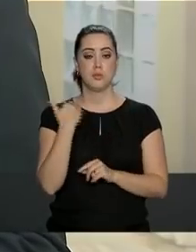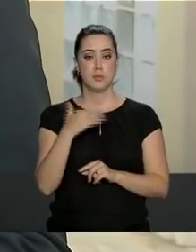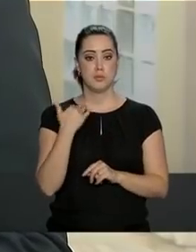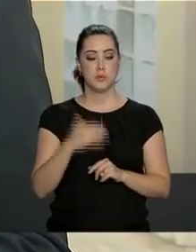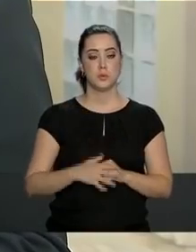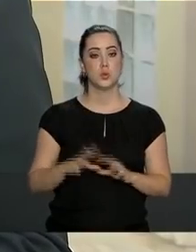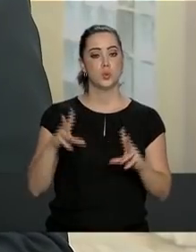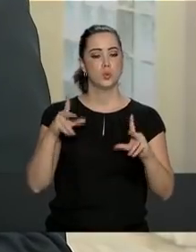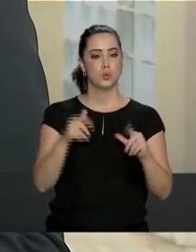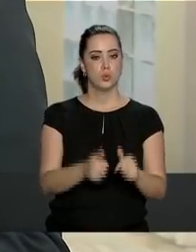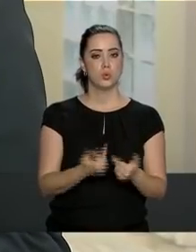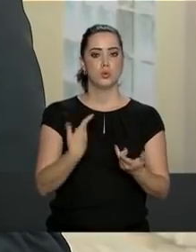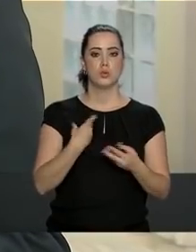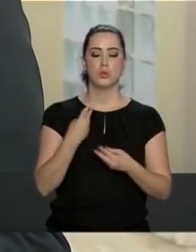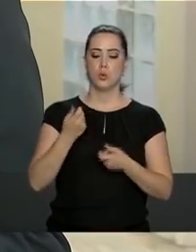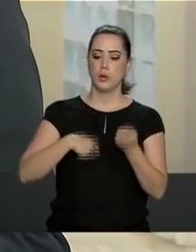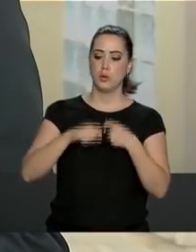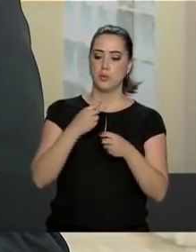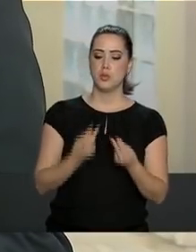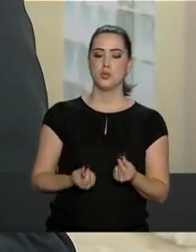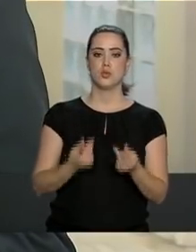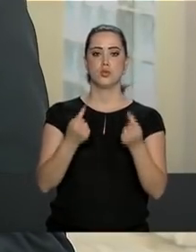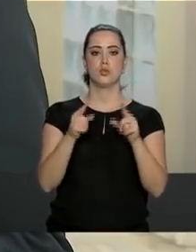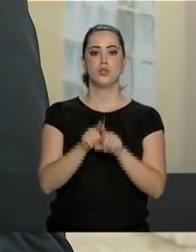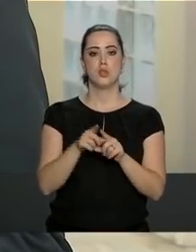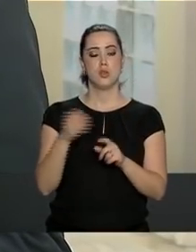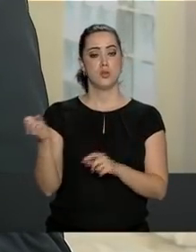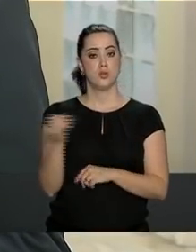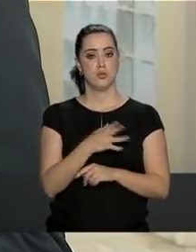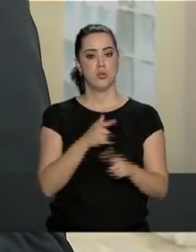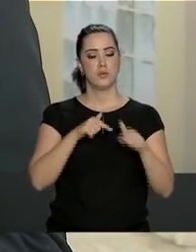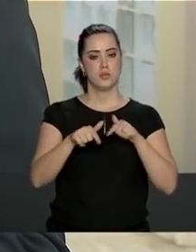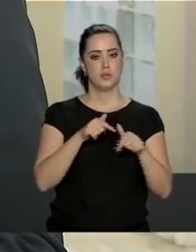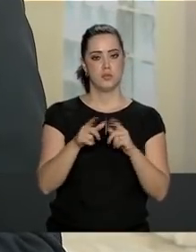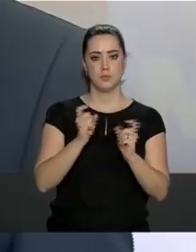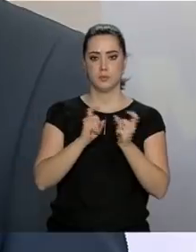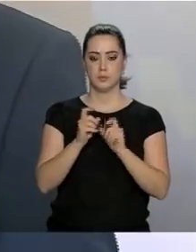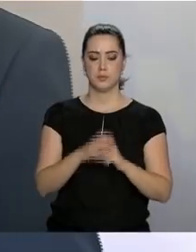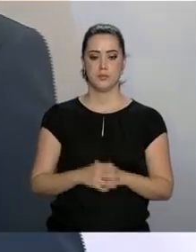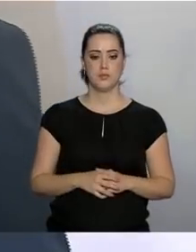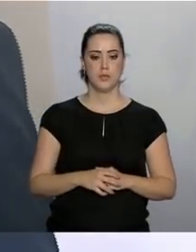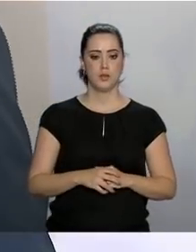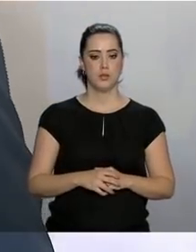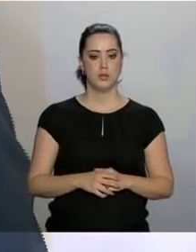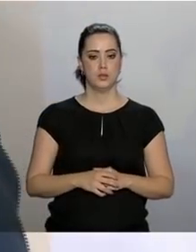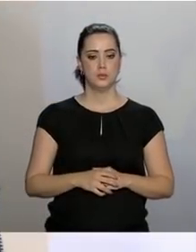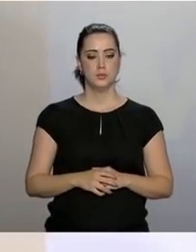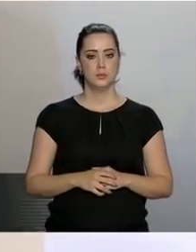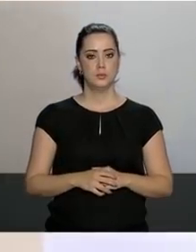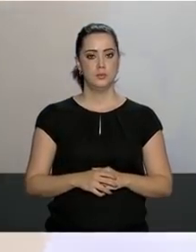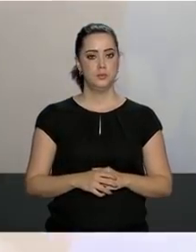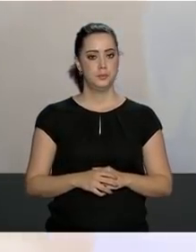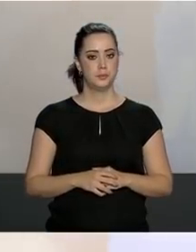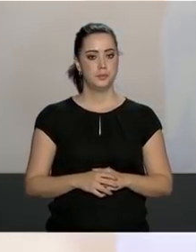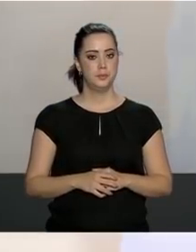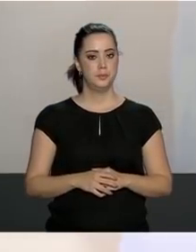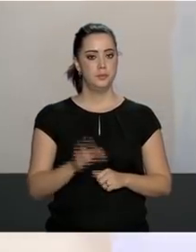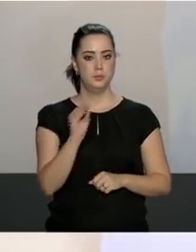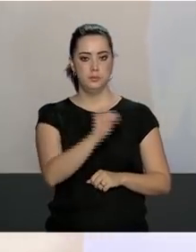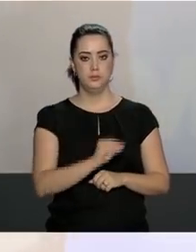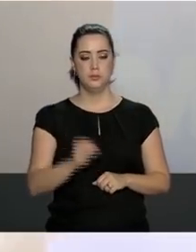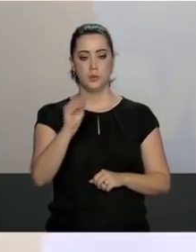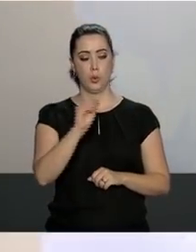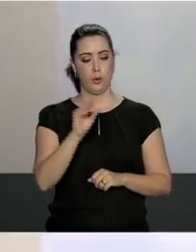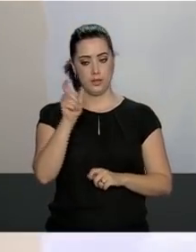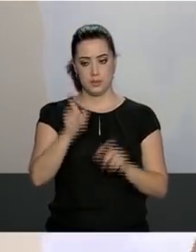mortalidade. Tudo isso com economia de recursos devido às novas práticas de gestão. O atendimento ao cidadão,